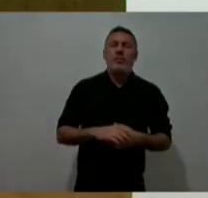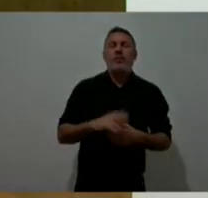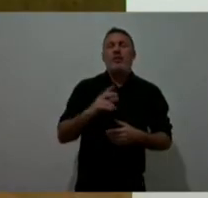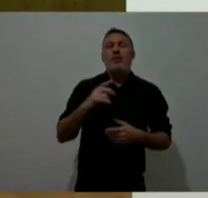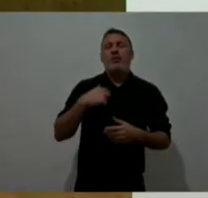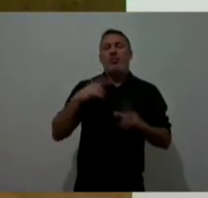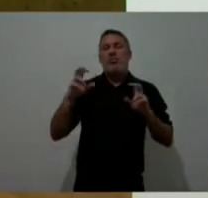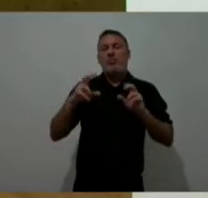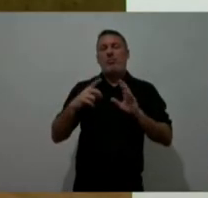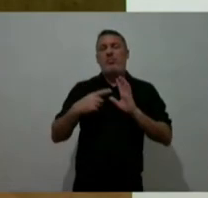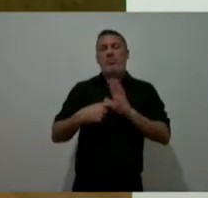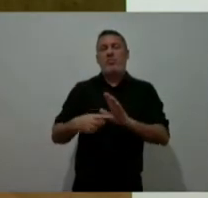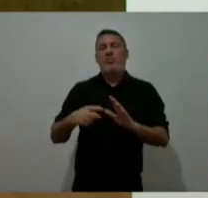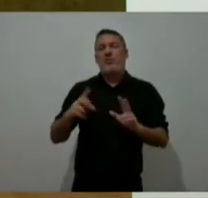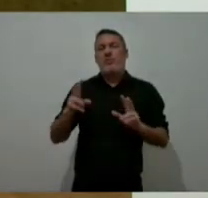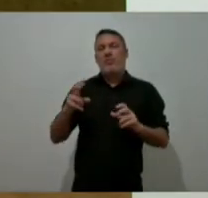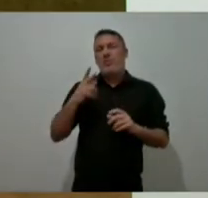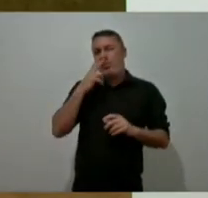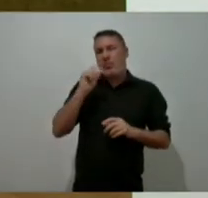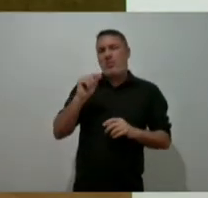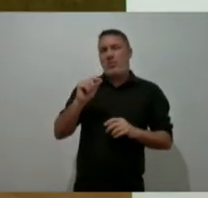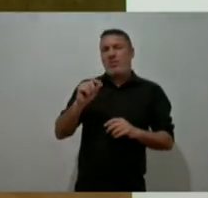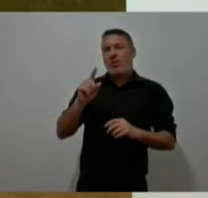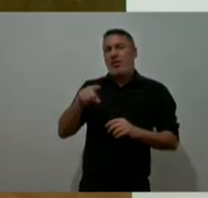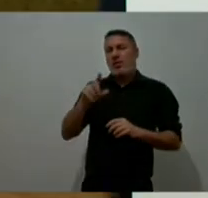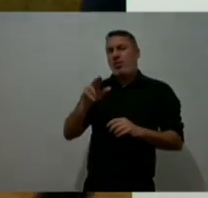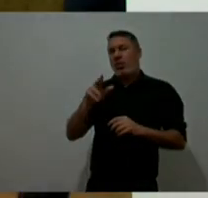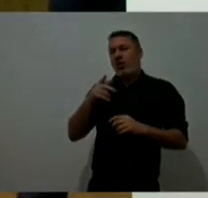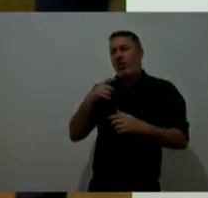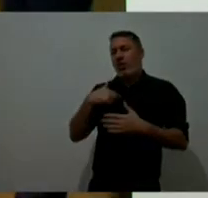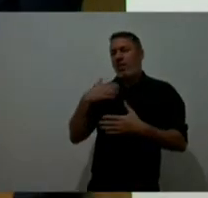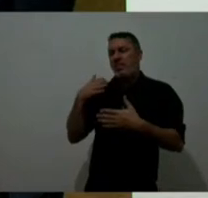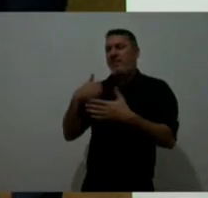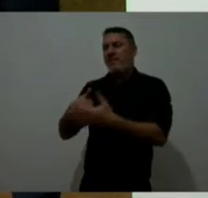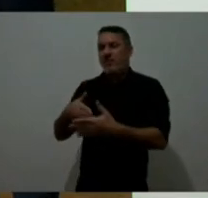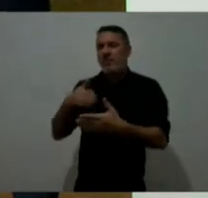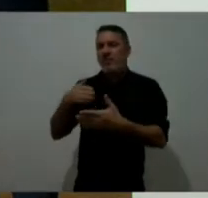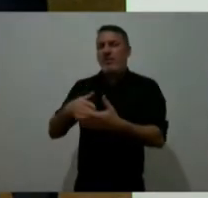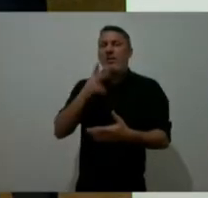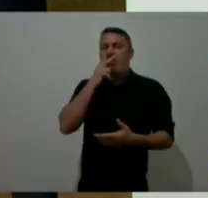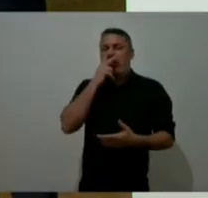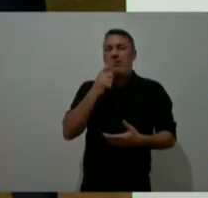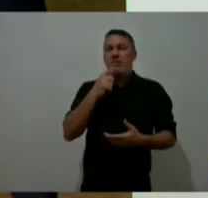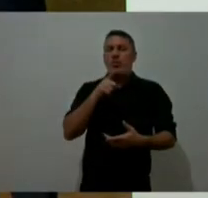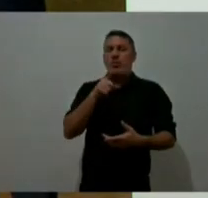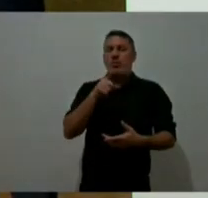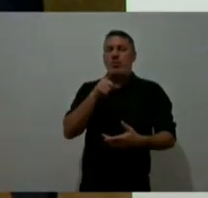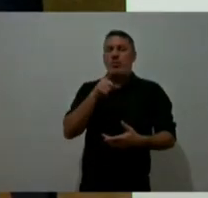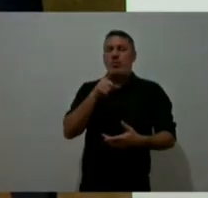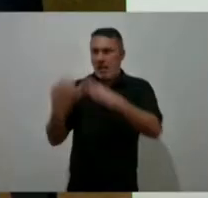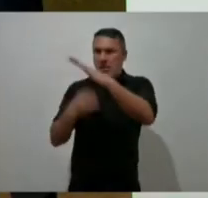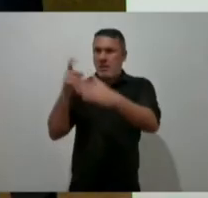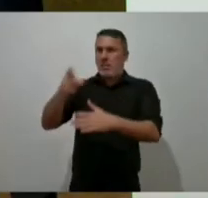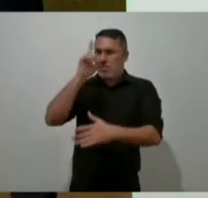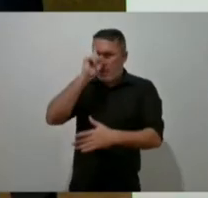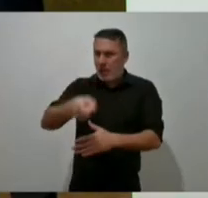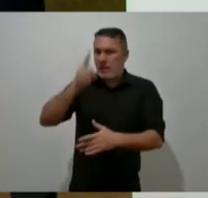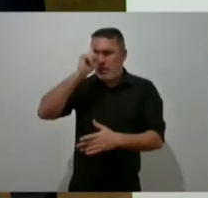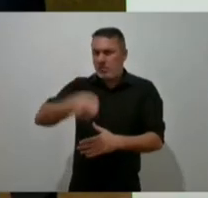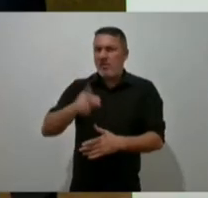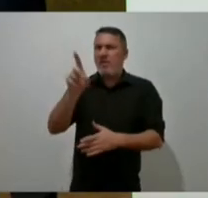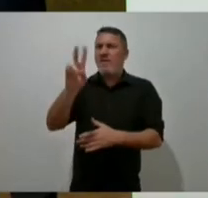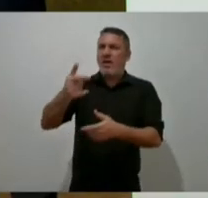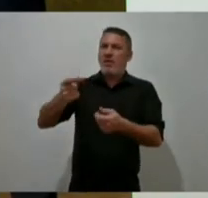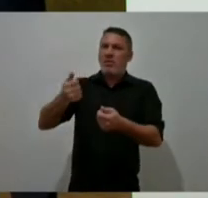de uma intervenção exógena, vamos dizer assim. Ao invés de você dar uma obrigação específica para aquelas empresas, que só vai gerar um custo novo